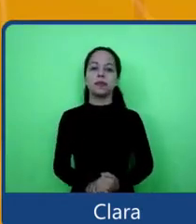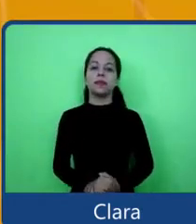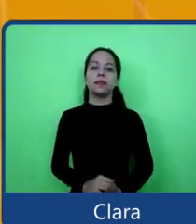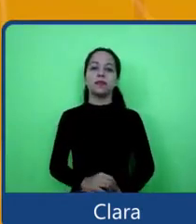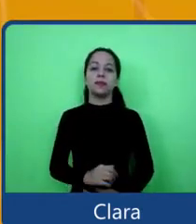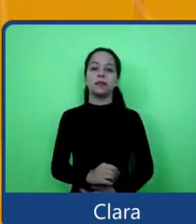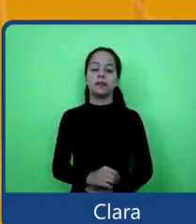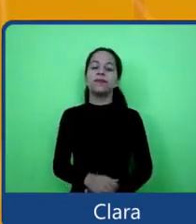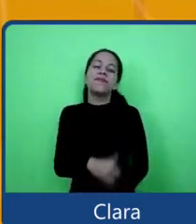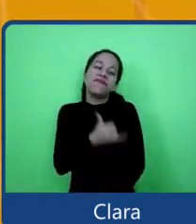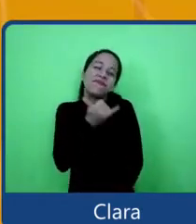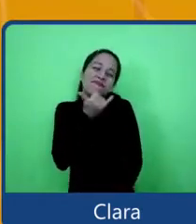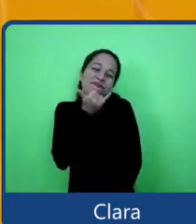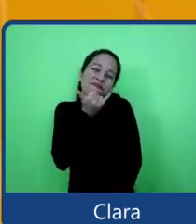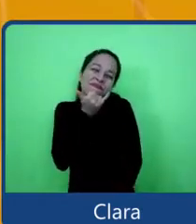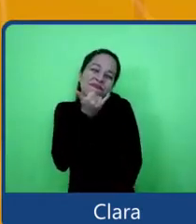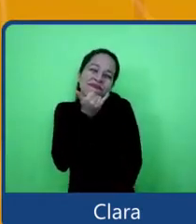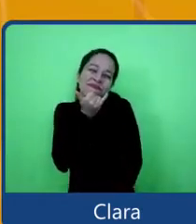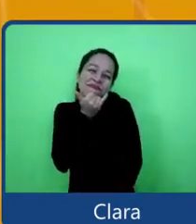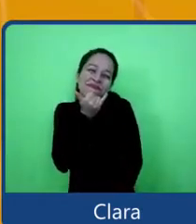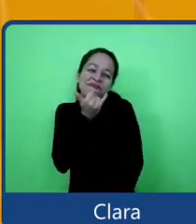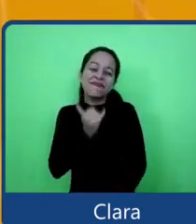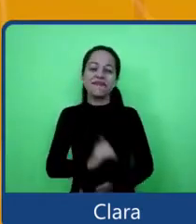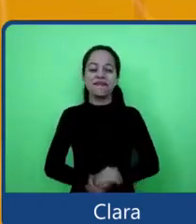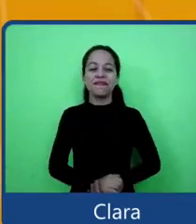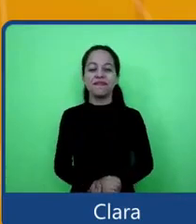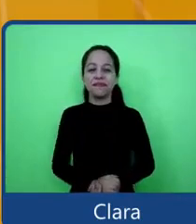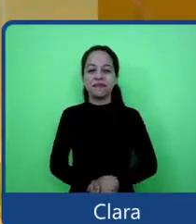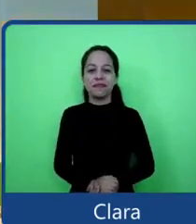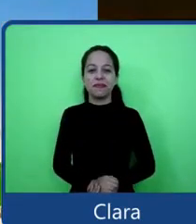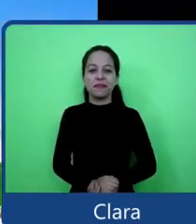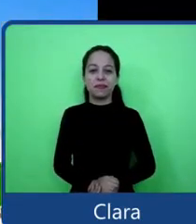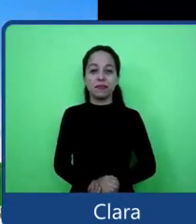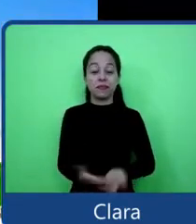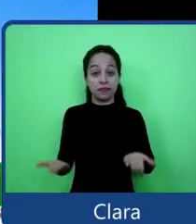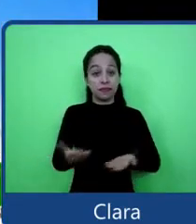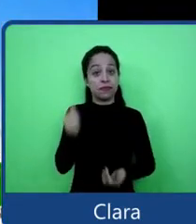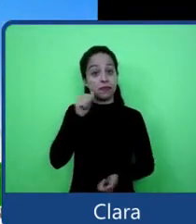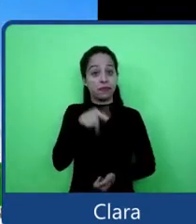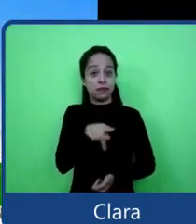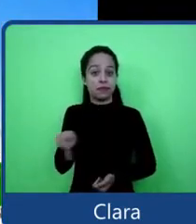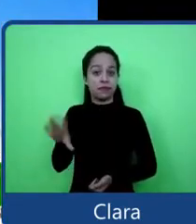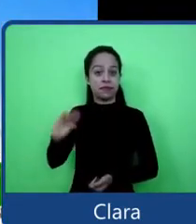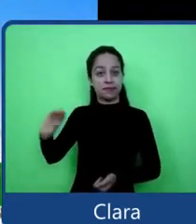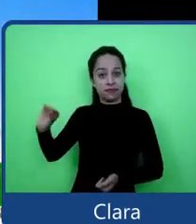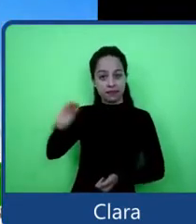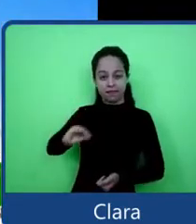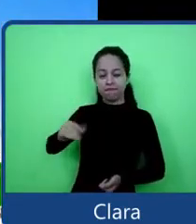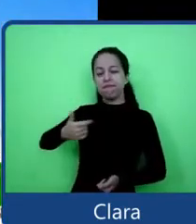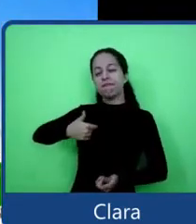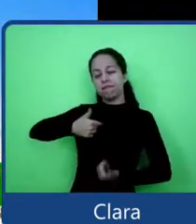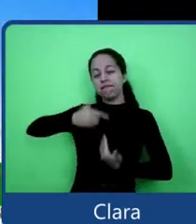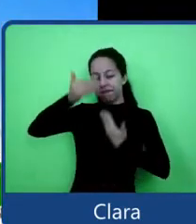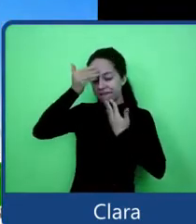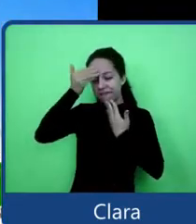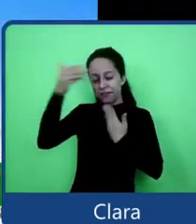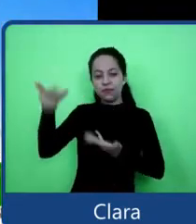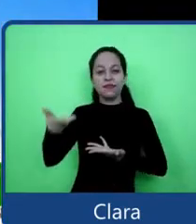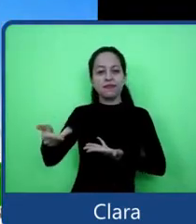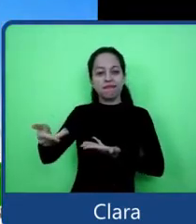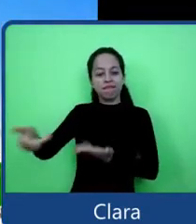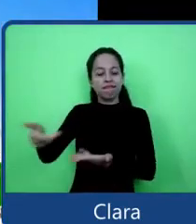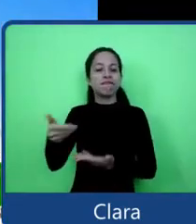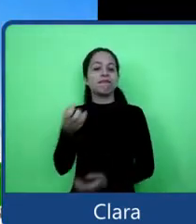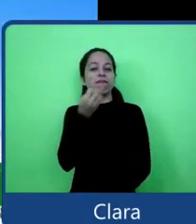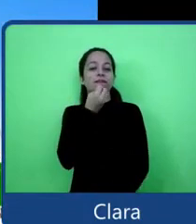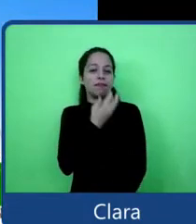Desculpem. Bom, eu é que agradeço o convite, fico muito feliz de participar desse evento